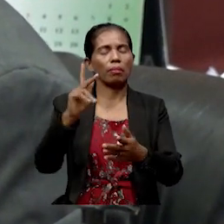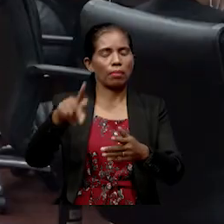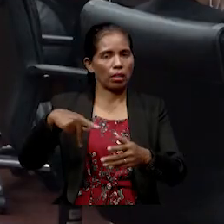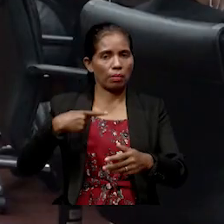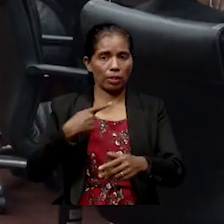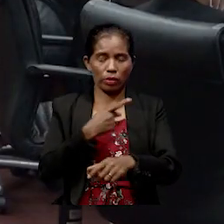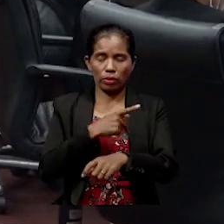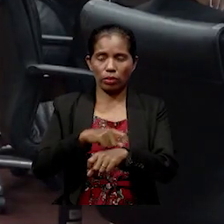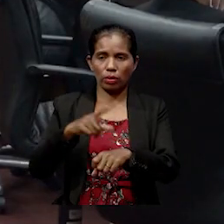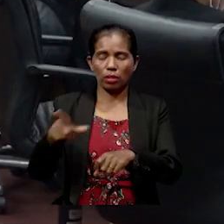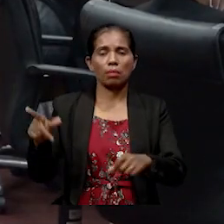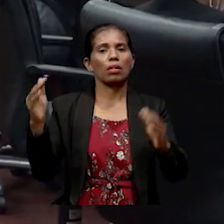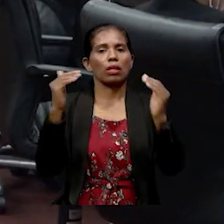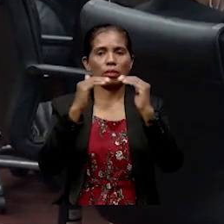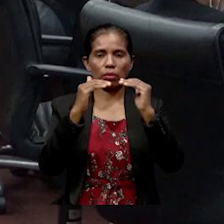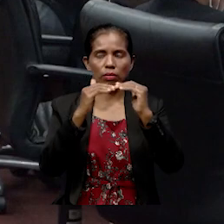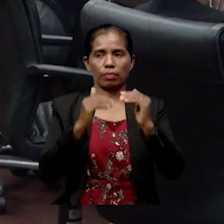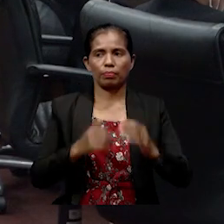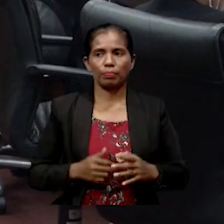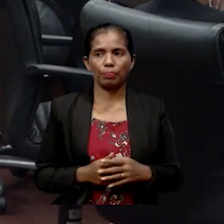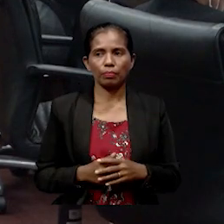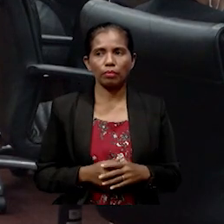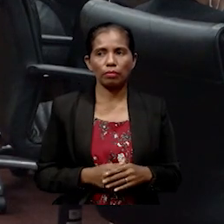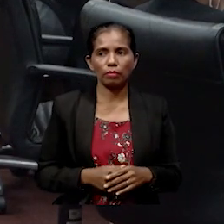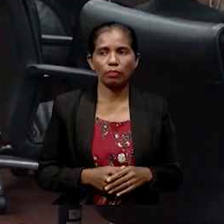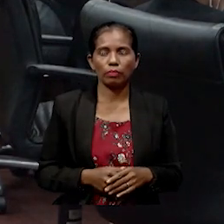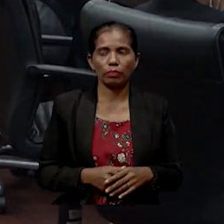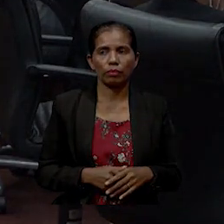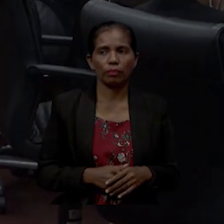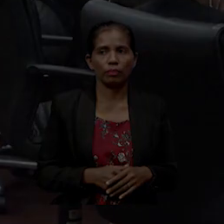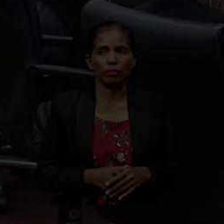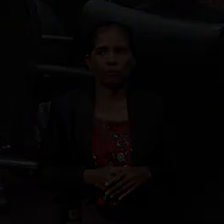nacional ba diálogo. Fátima Pereira, Elio Gaio, GMN.